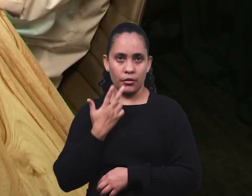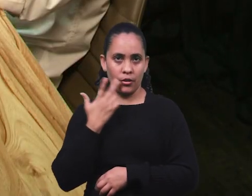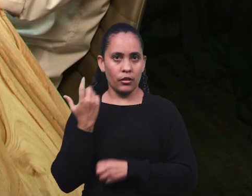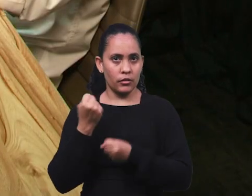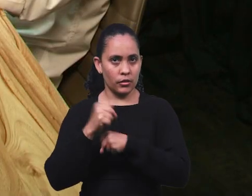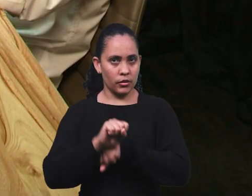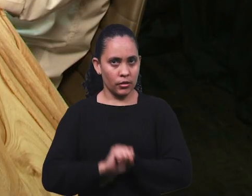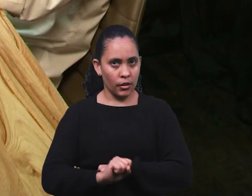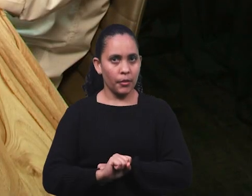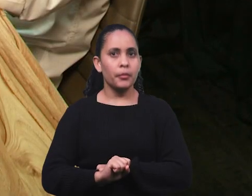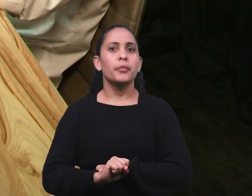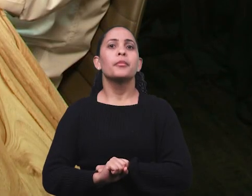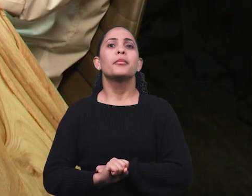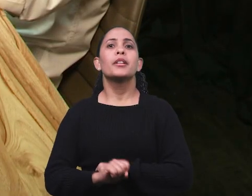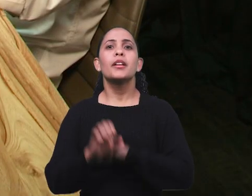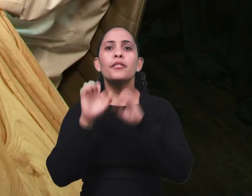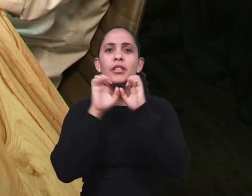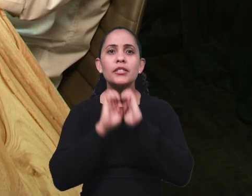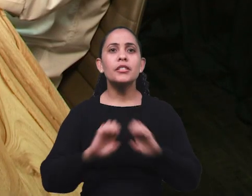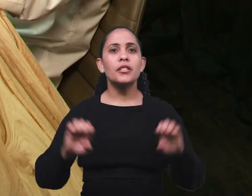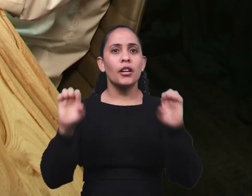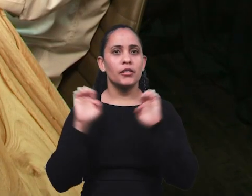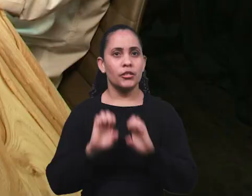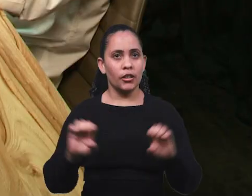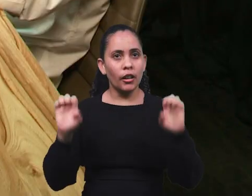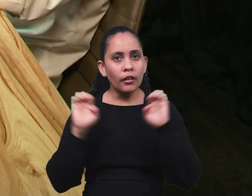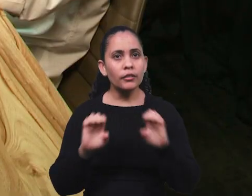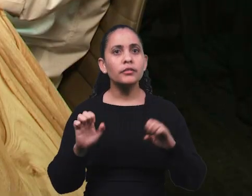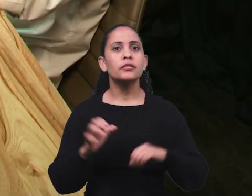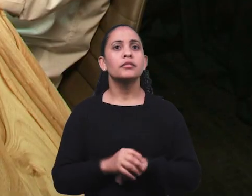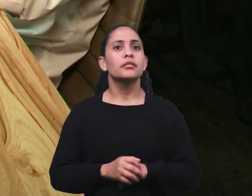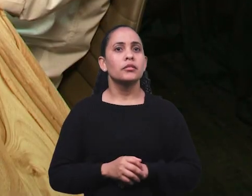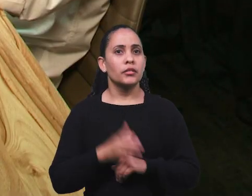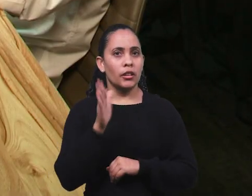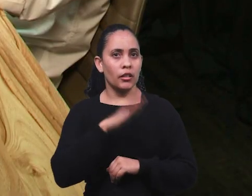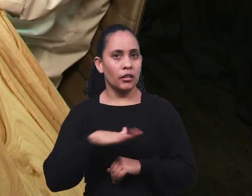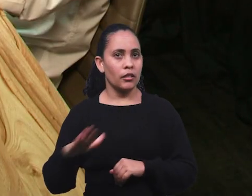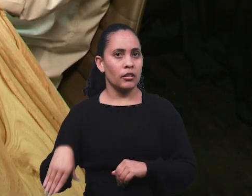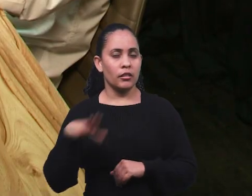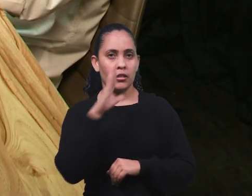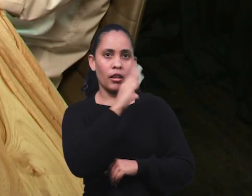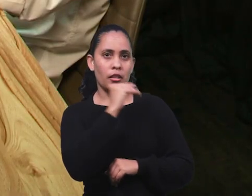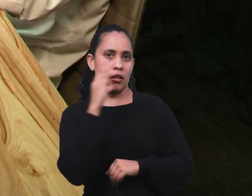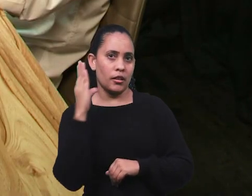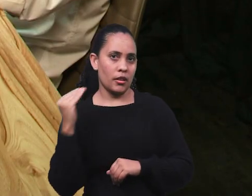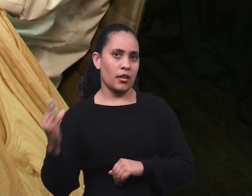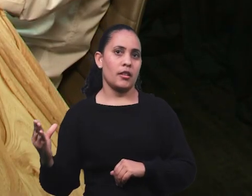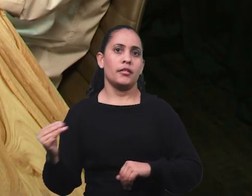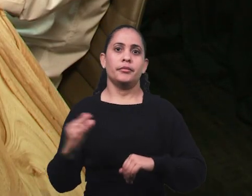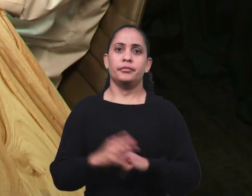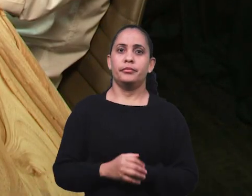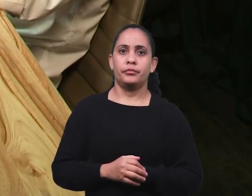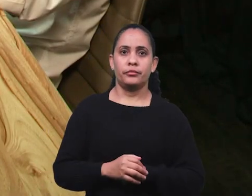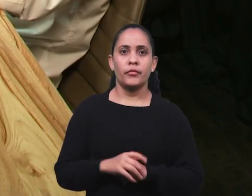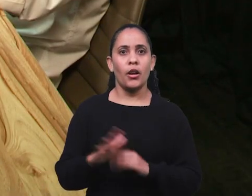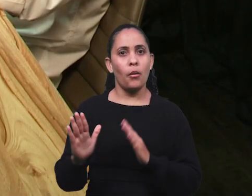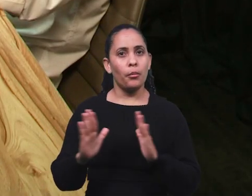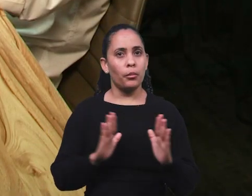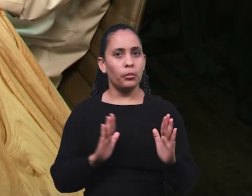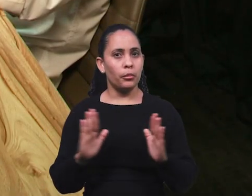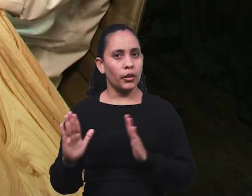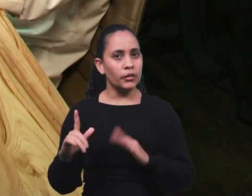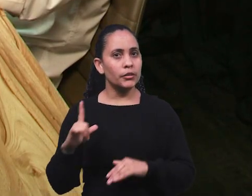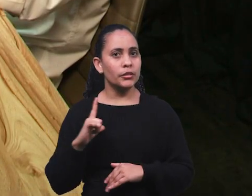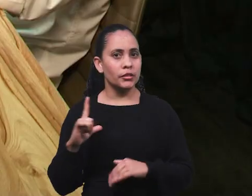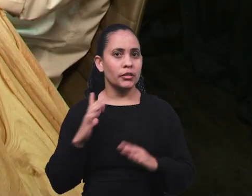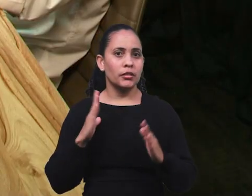dizer que foi no seminário, né? Sim, na evangelização. Evangelização, crianças, intermediários, adolescentes, que é um período,